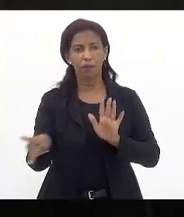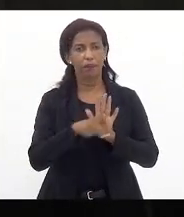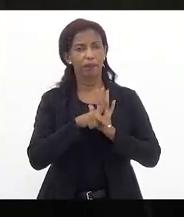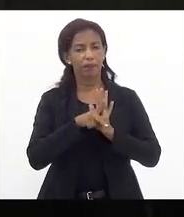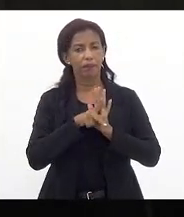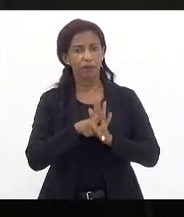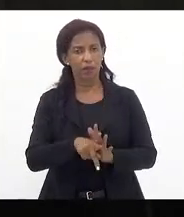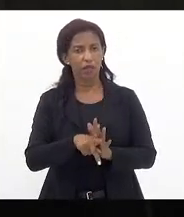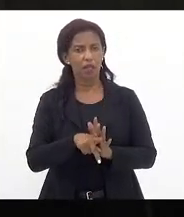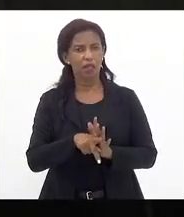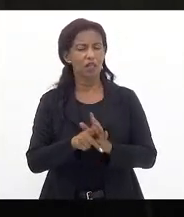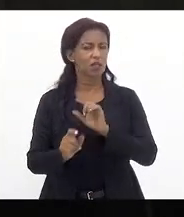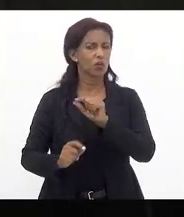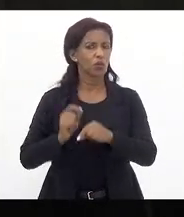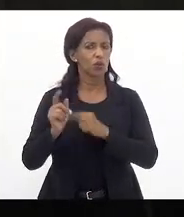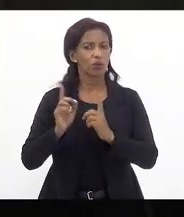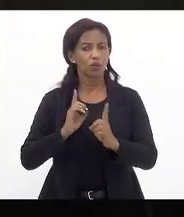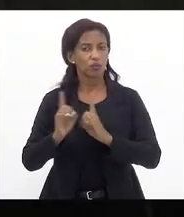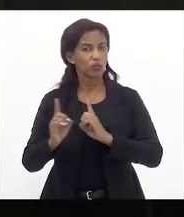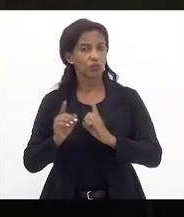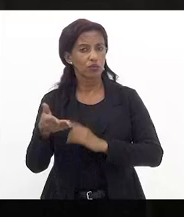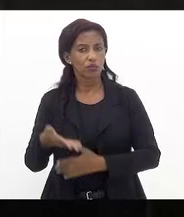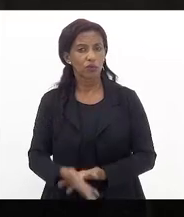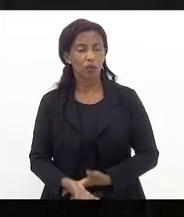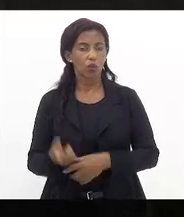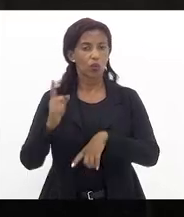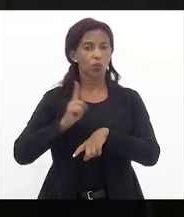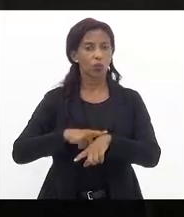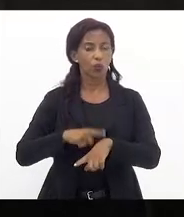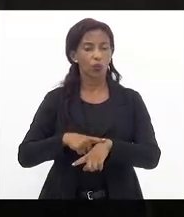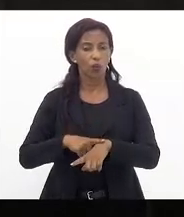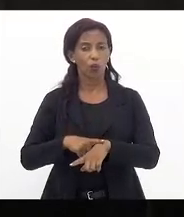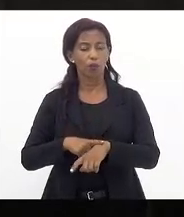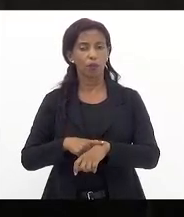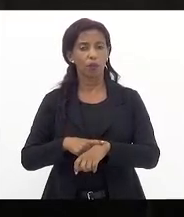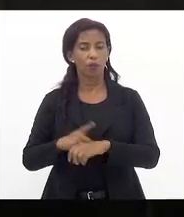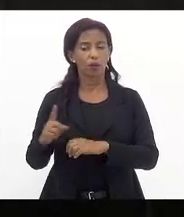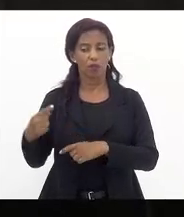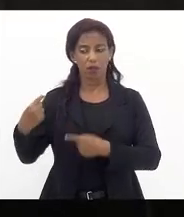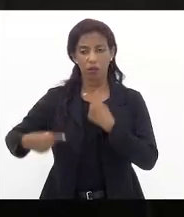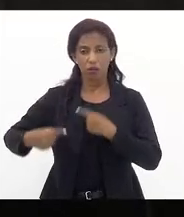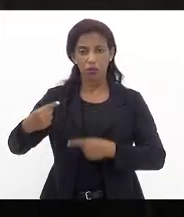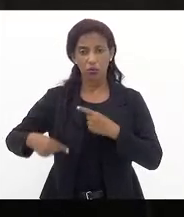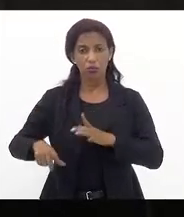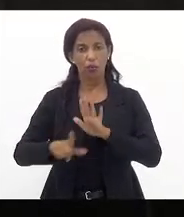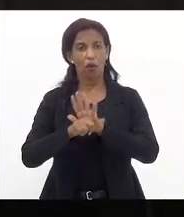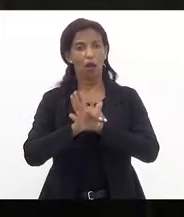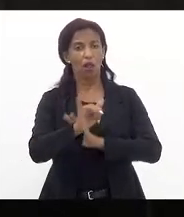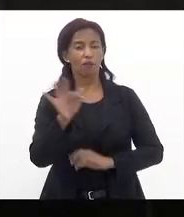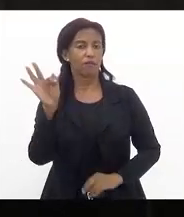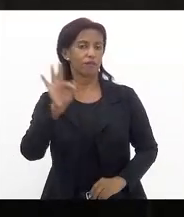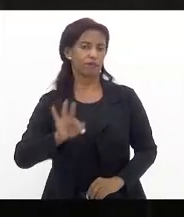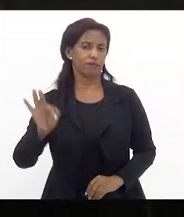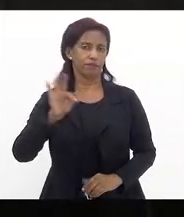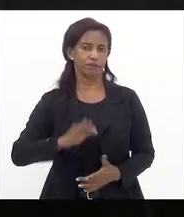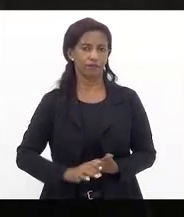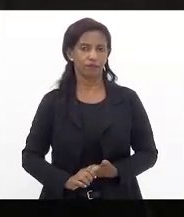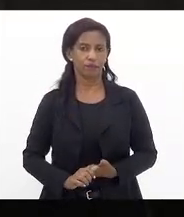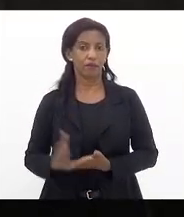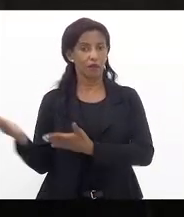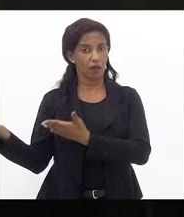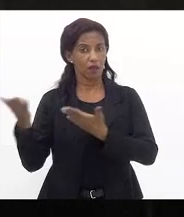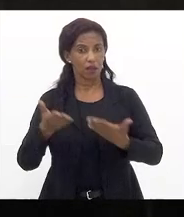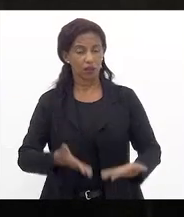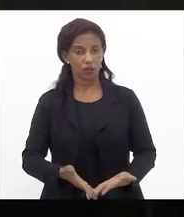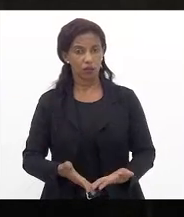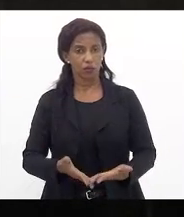parte daquilo que foi debatido do momento que se discutiu a lei federal. E trouxe